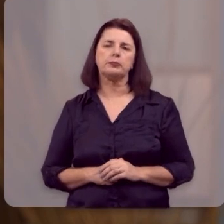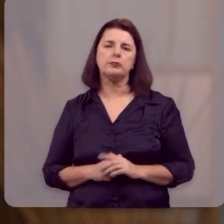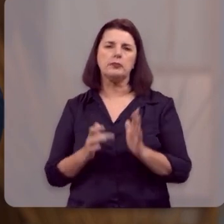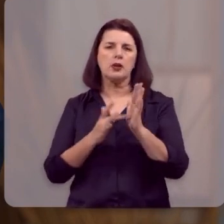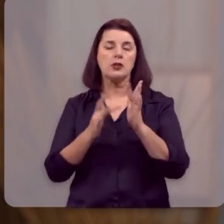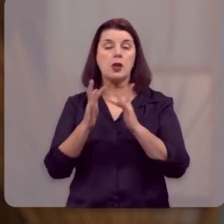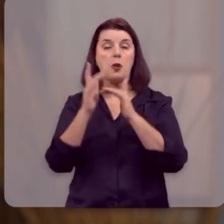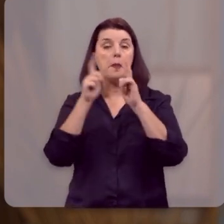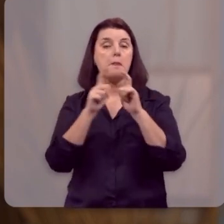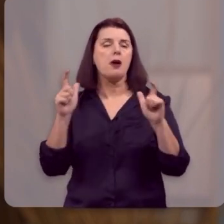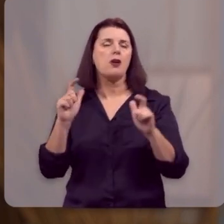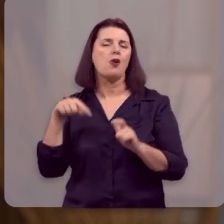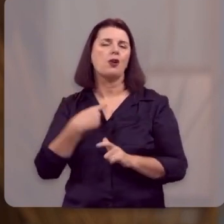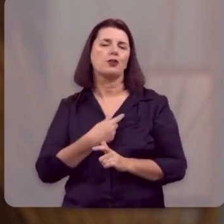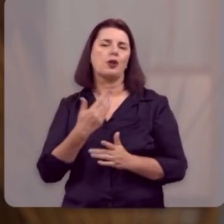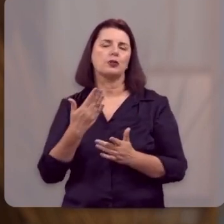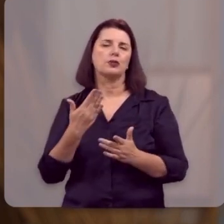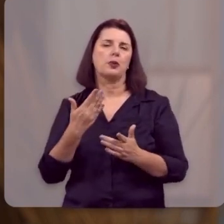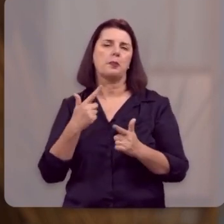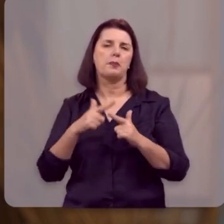Ele é maior que os nossos problemas.